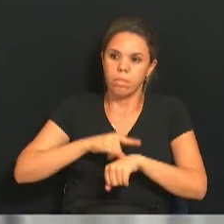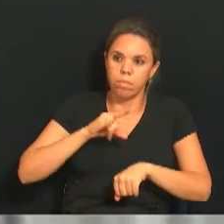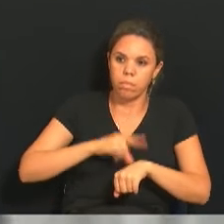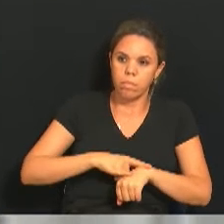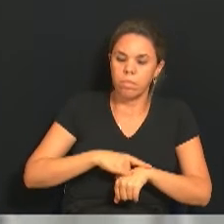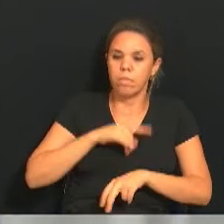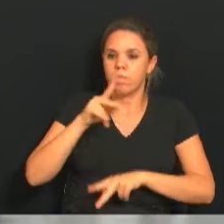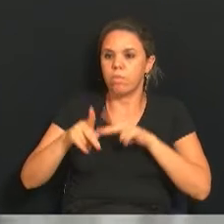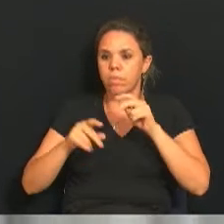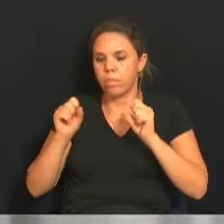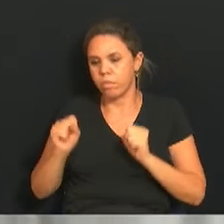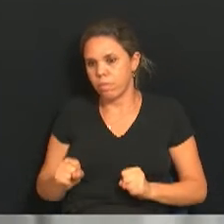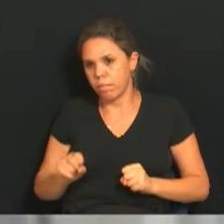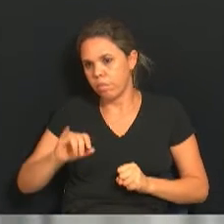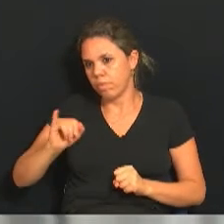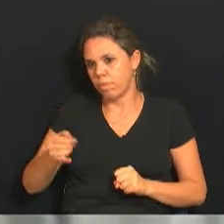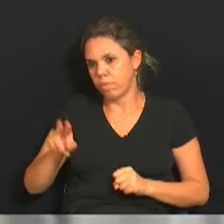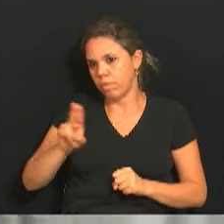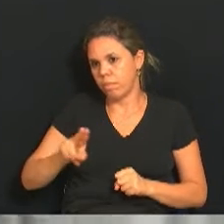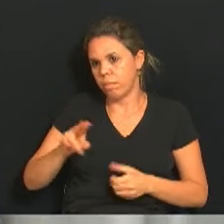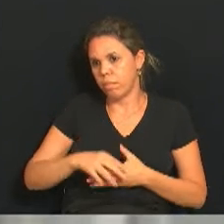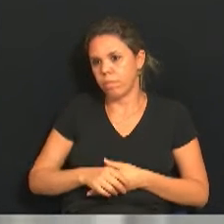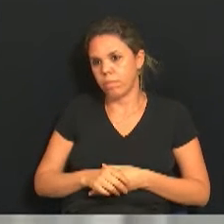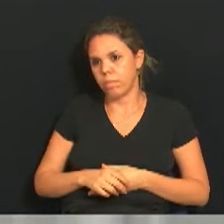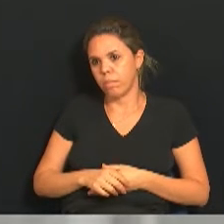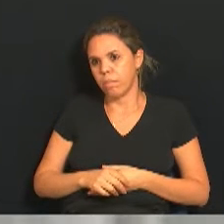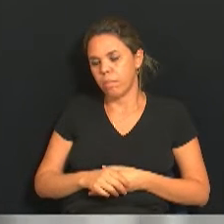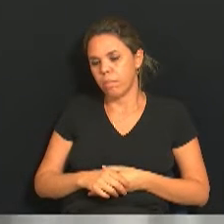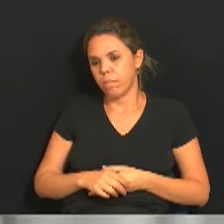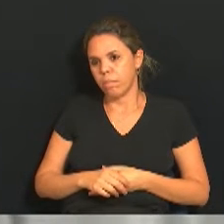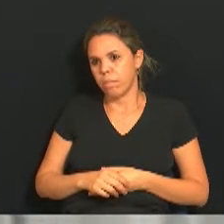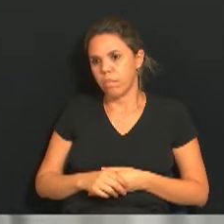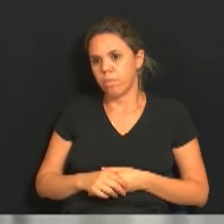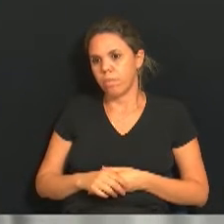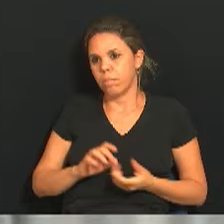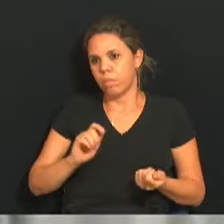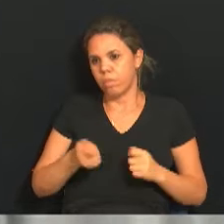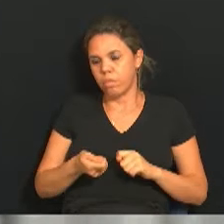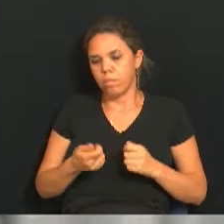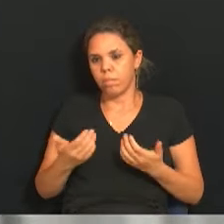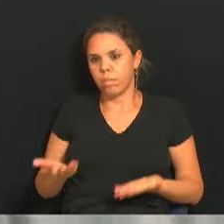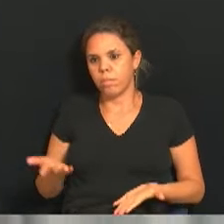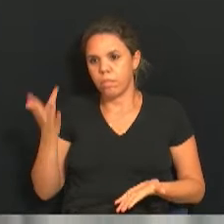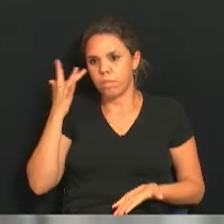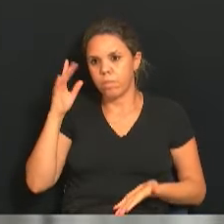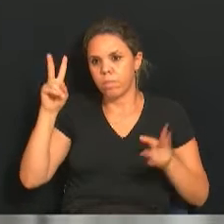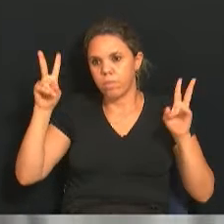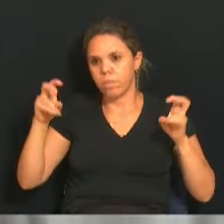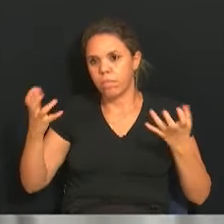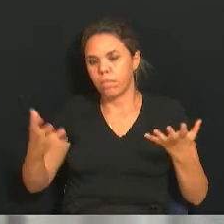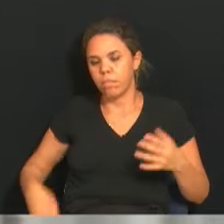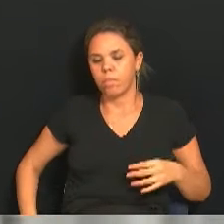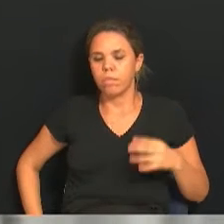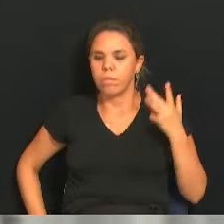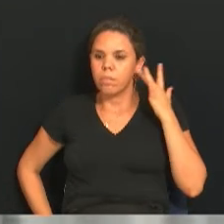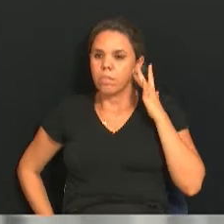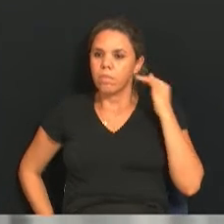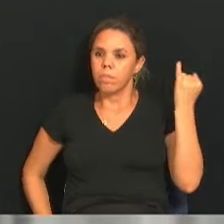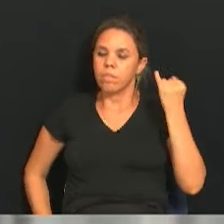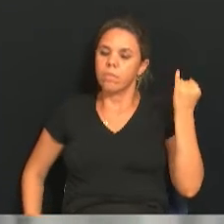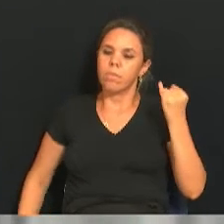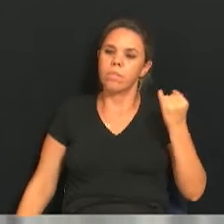pessoas possam usar, banheiros que possam usar adequadamente. Então, acho que esse tema é muito importante. E o morador de